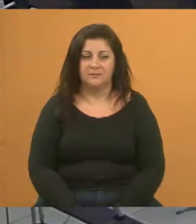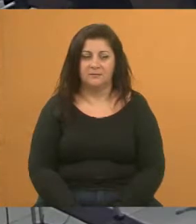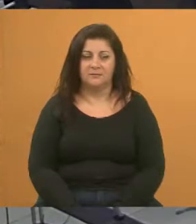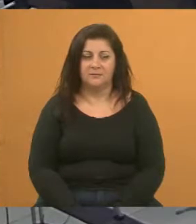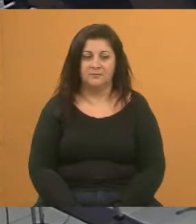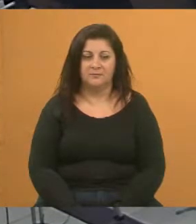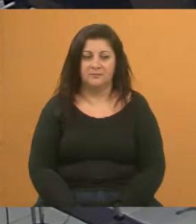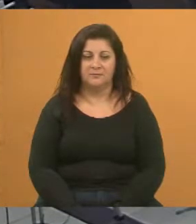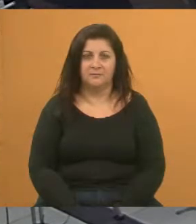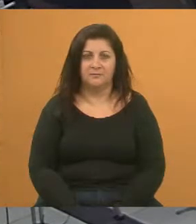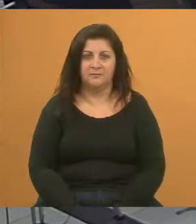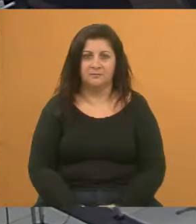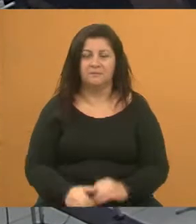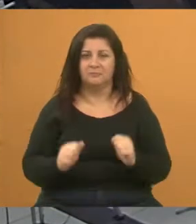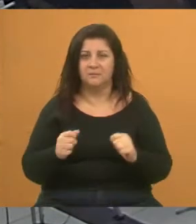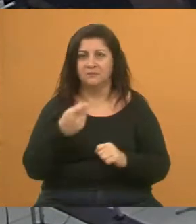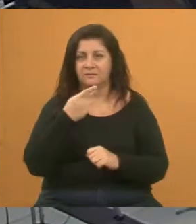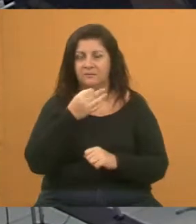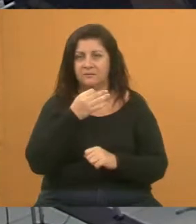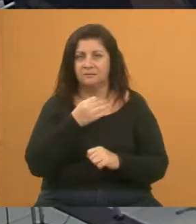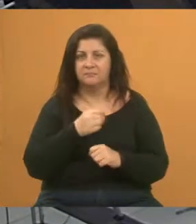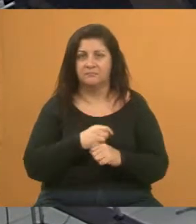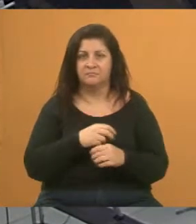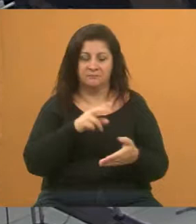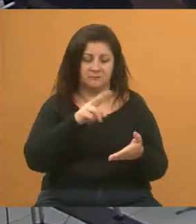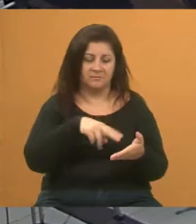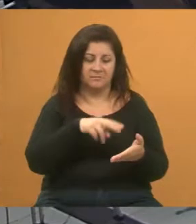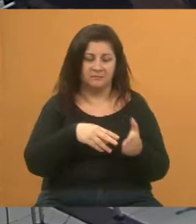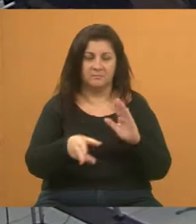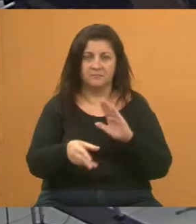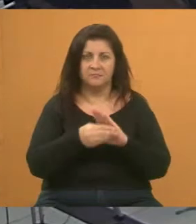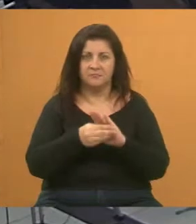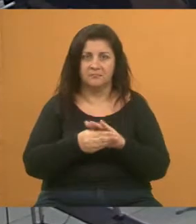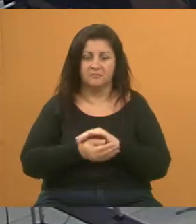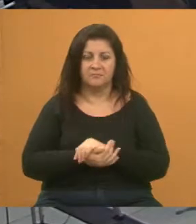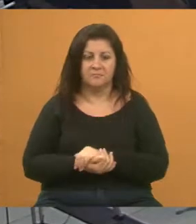Luiz Flávio mandou dar continuidade, então vamos então à leitura das emendas.